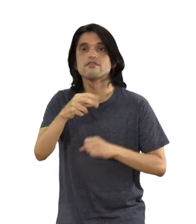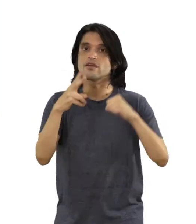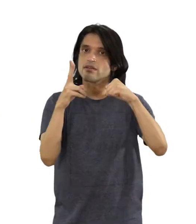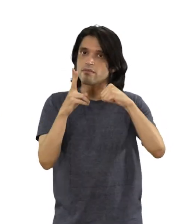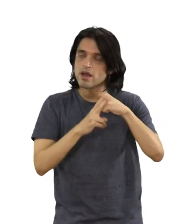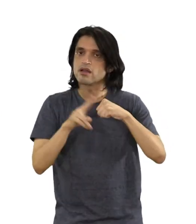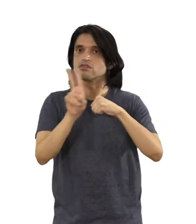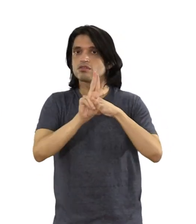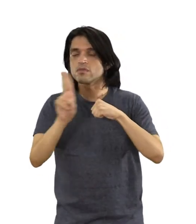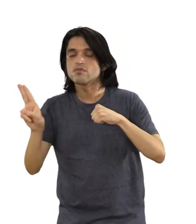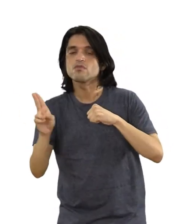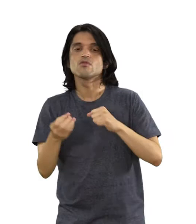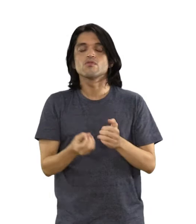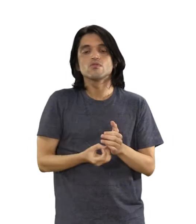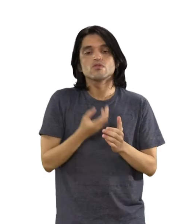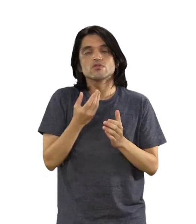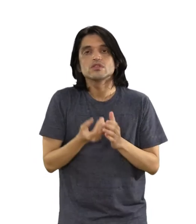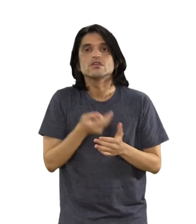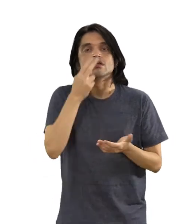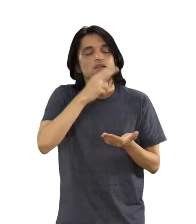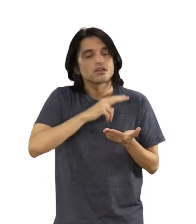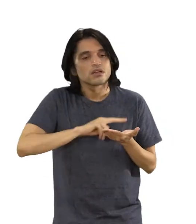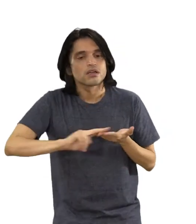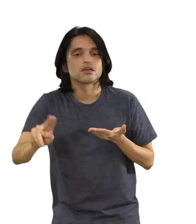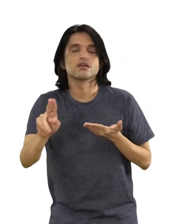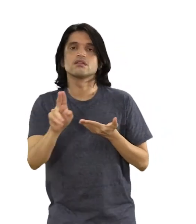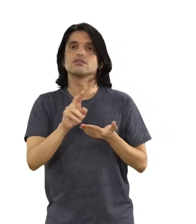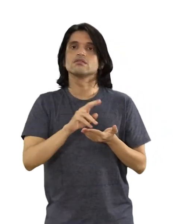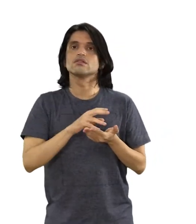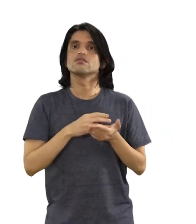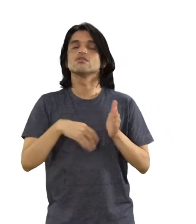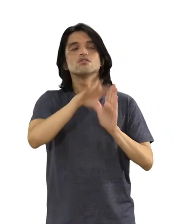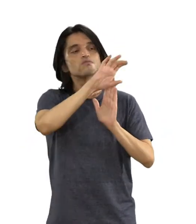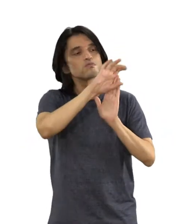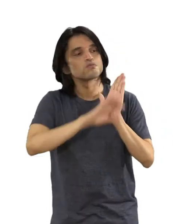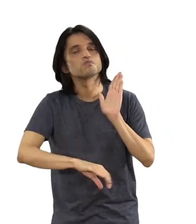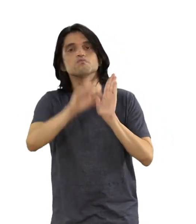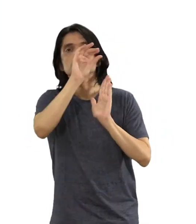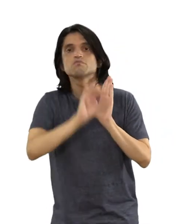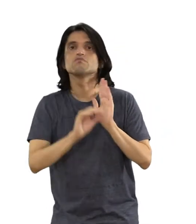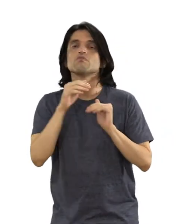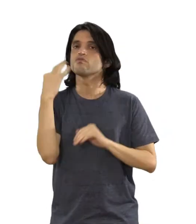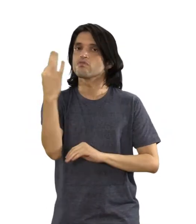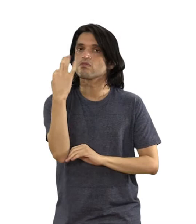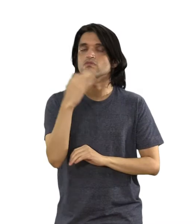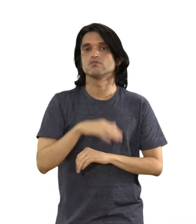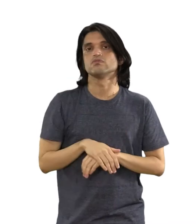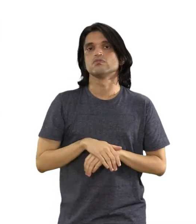produzir tipo de cartas estudados, preencher um currículo de acordo com os padrões